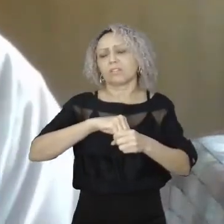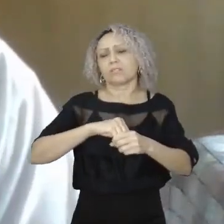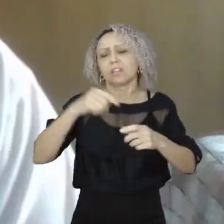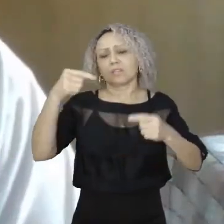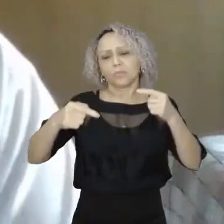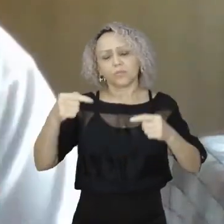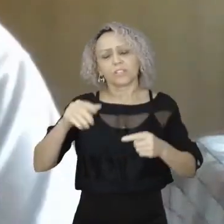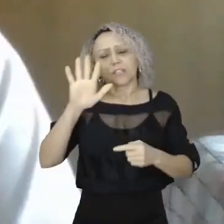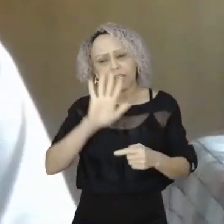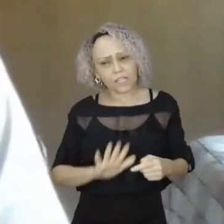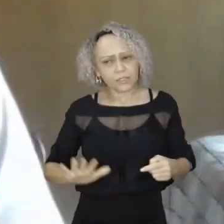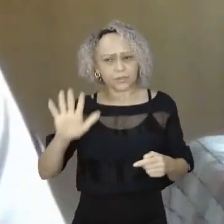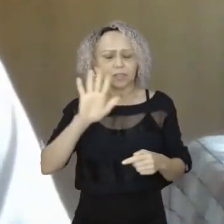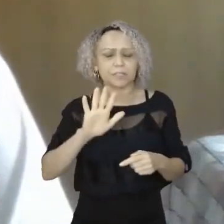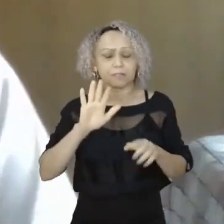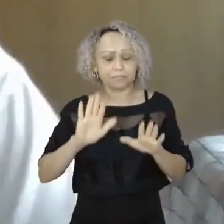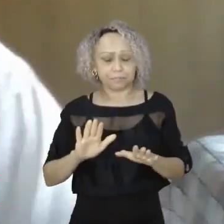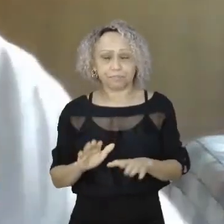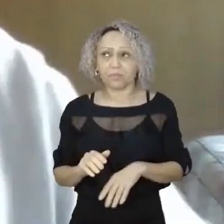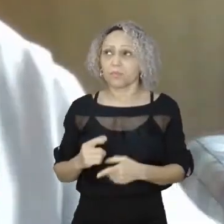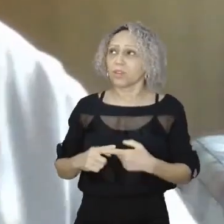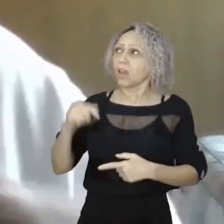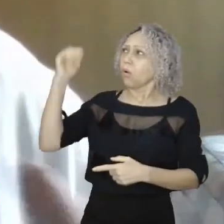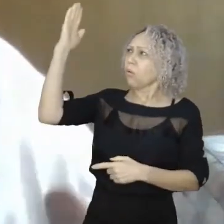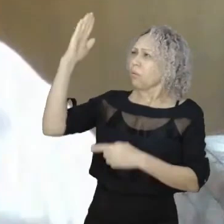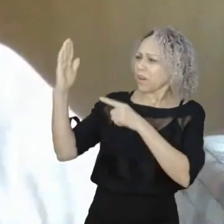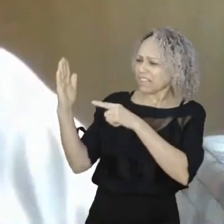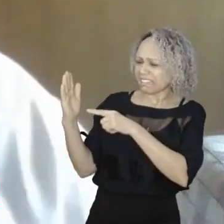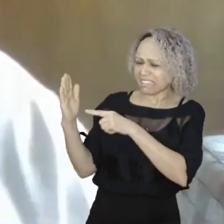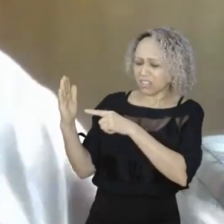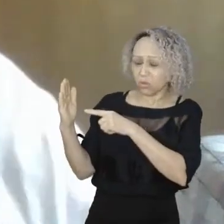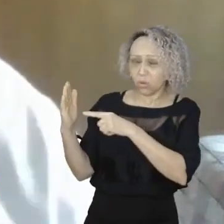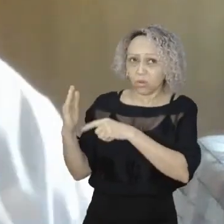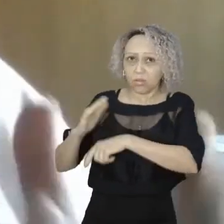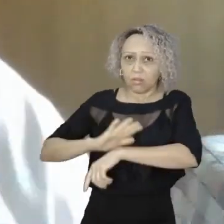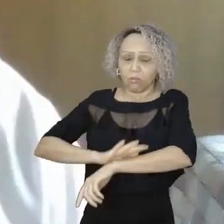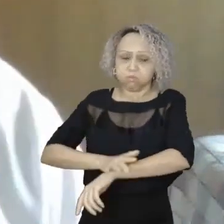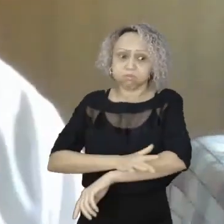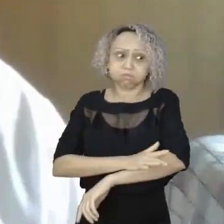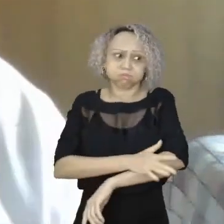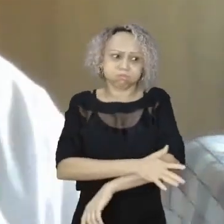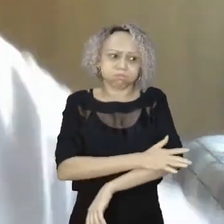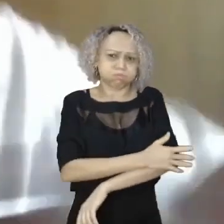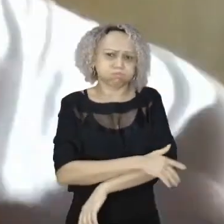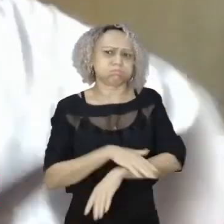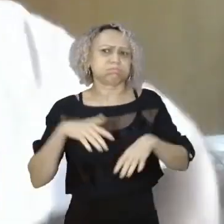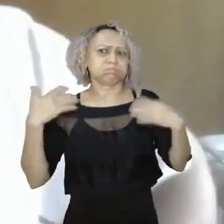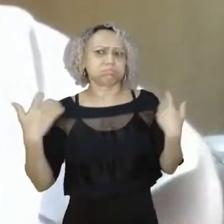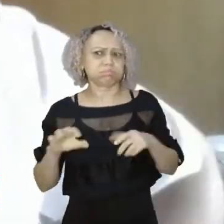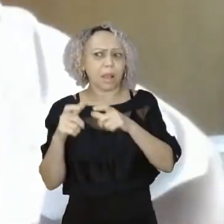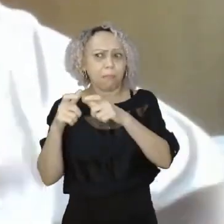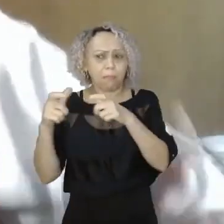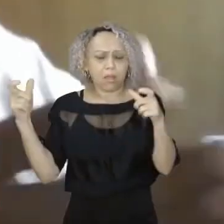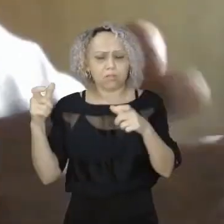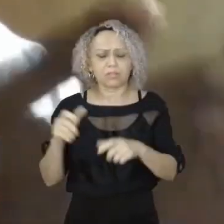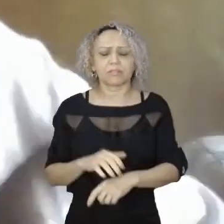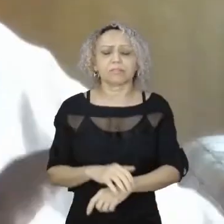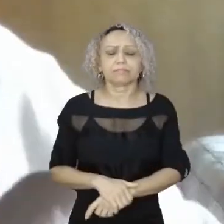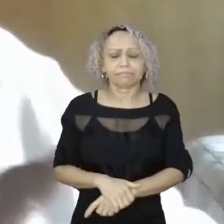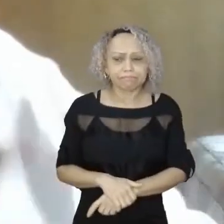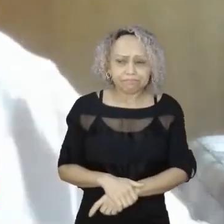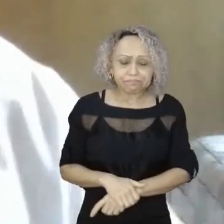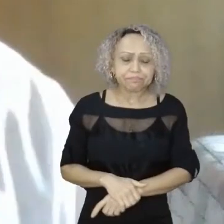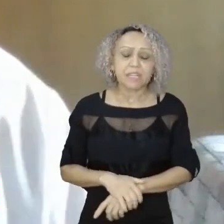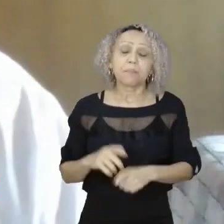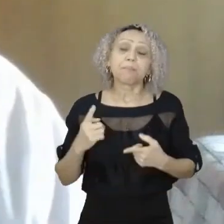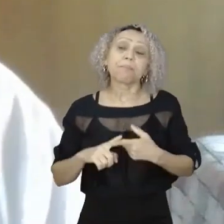é um país extremamente racista e todo o desenvolvimento social e econômico do Brasil se deu através da